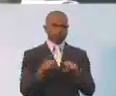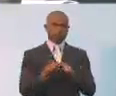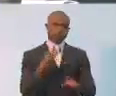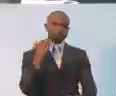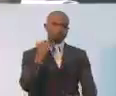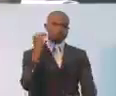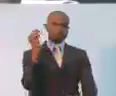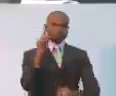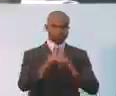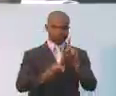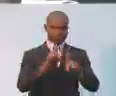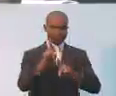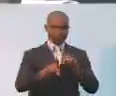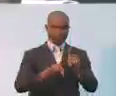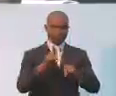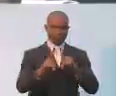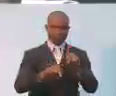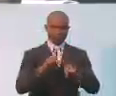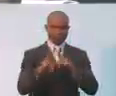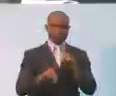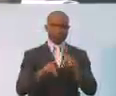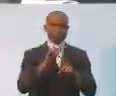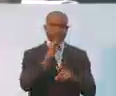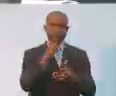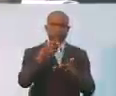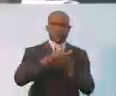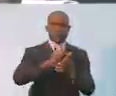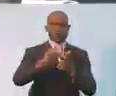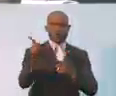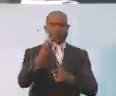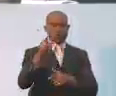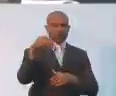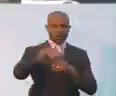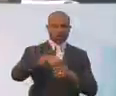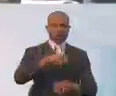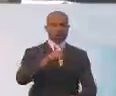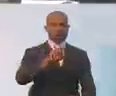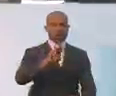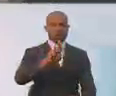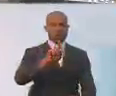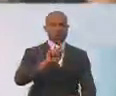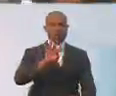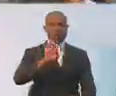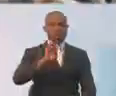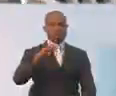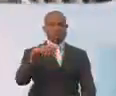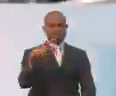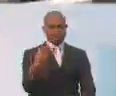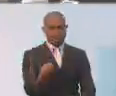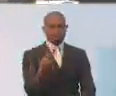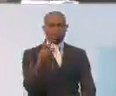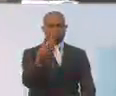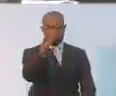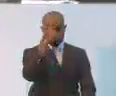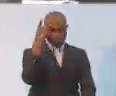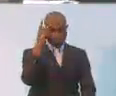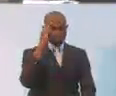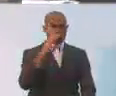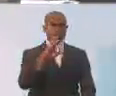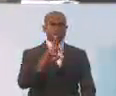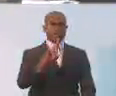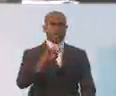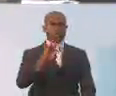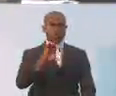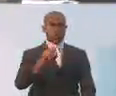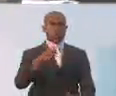Povo, que nós não pagamos aluguel porque fica dentro do Poupa Tempo, mas os dois agentes de crédito são funcionários nossos, que quem paga o salário é